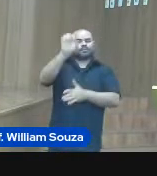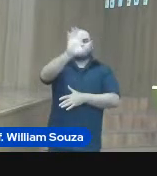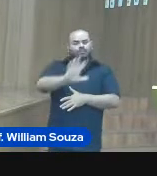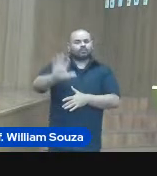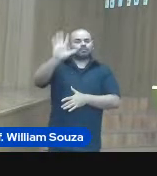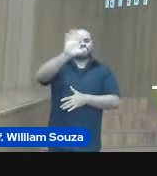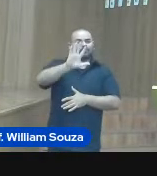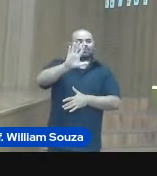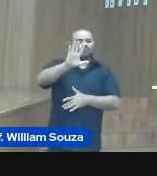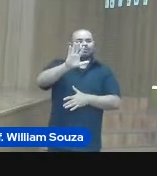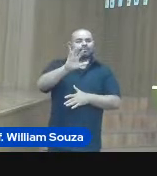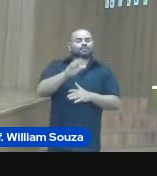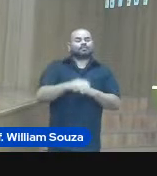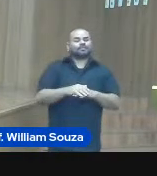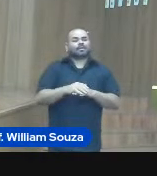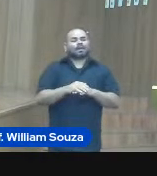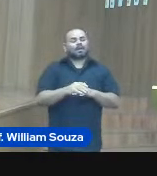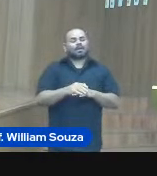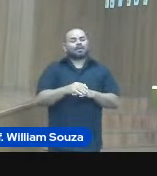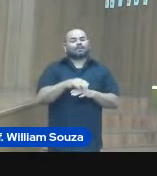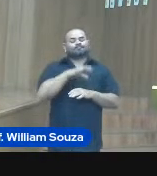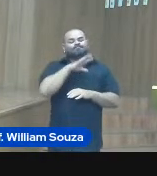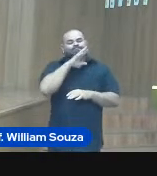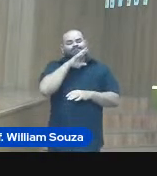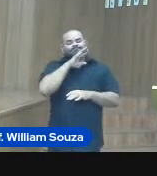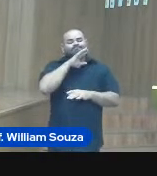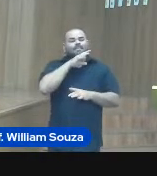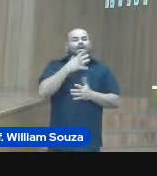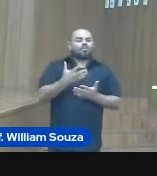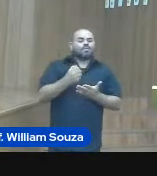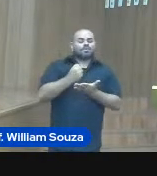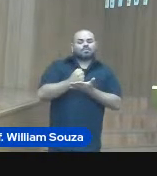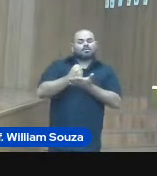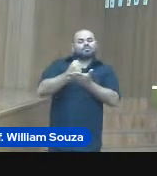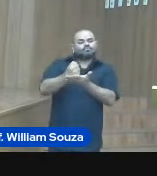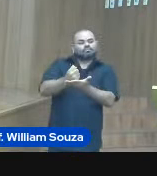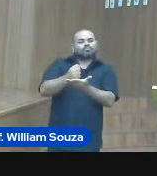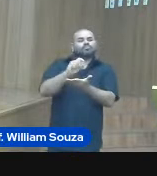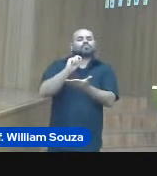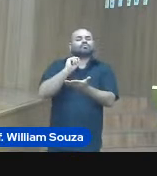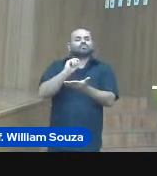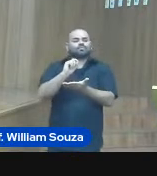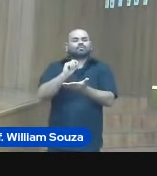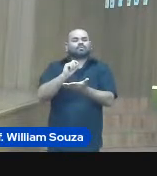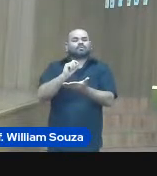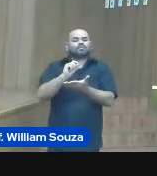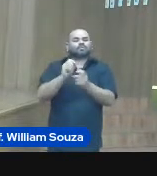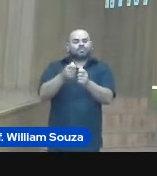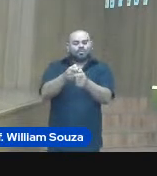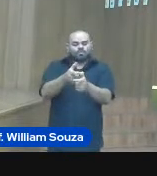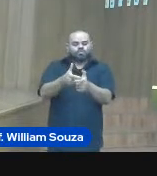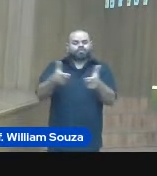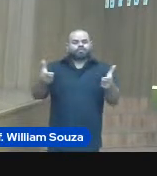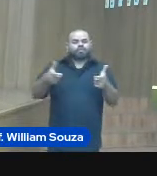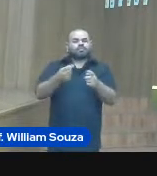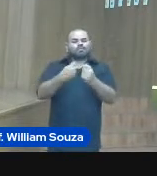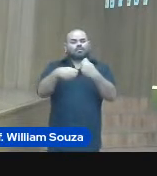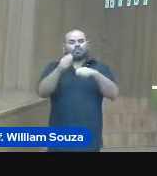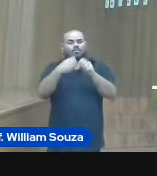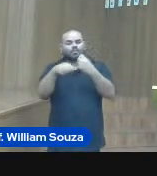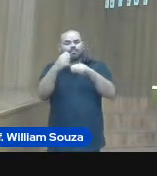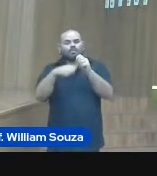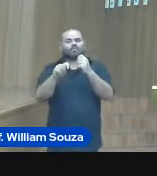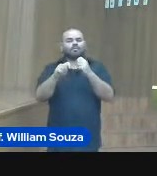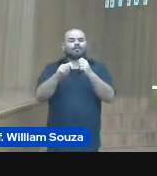certo sentido muito cruel da palavra, a dimensão econômica, não a